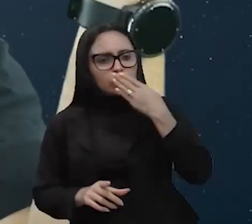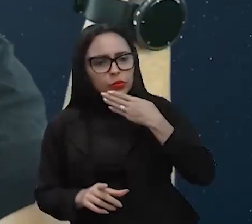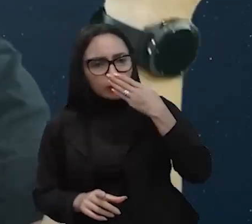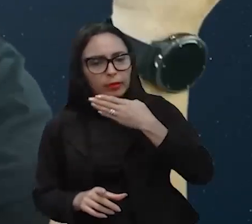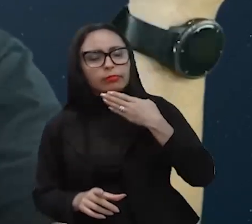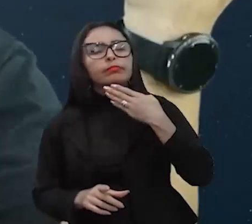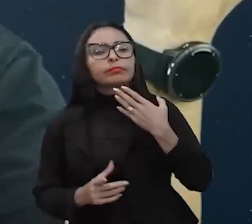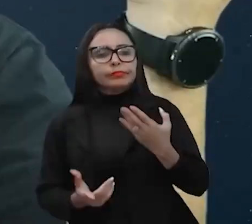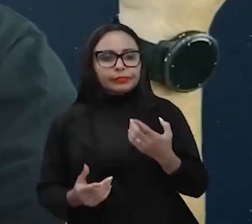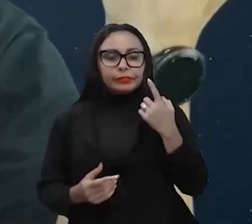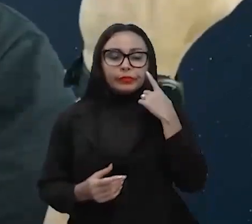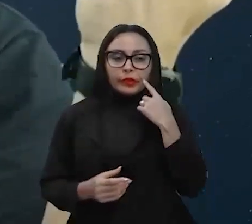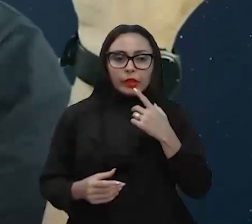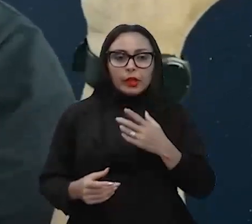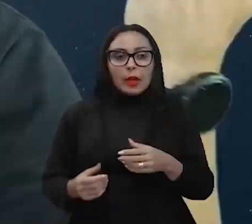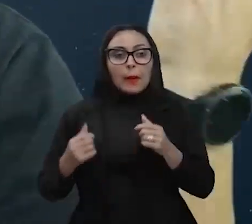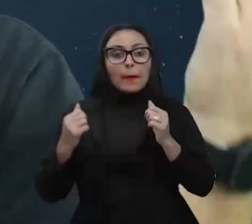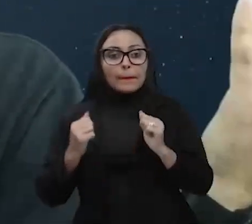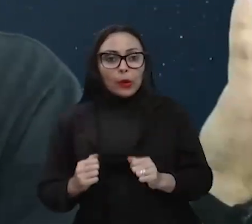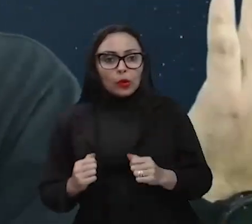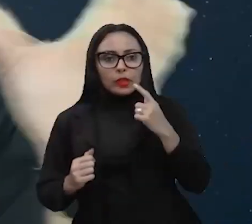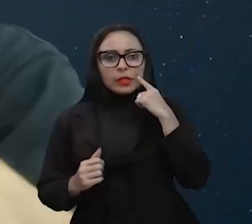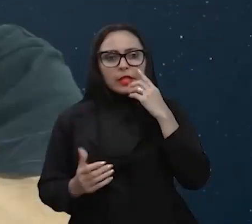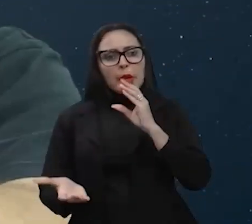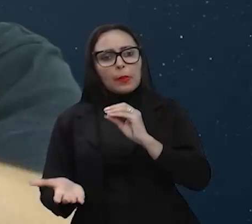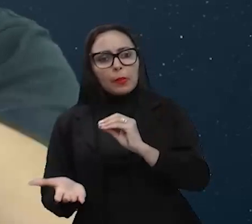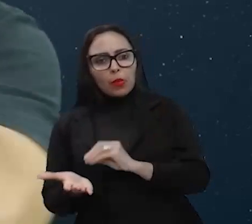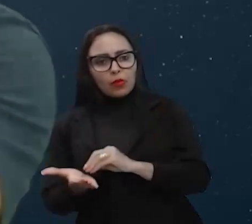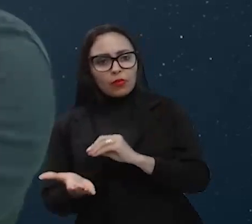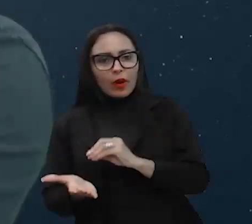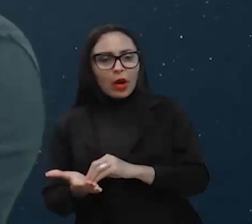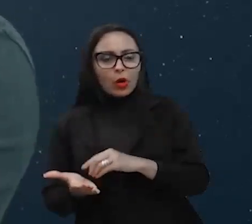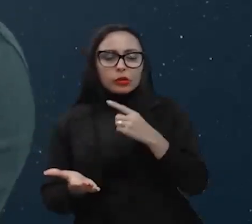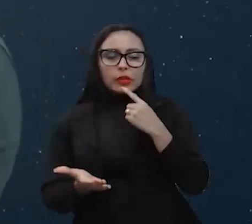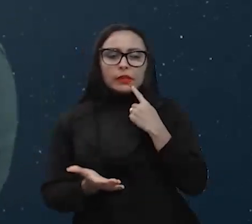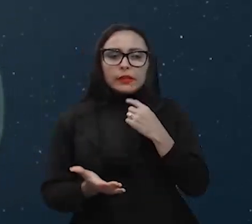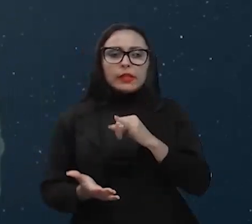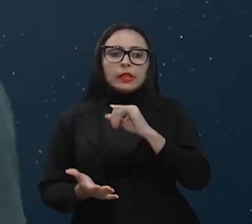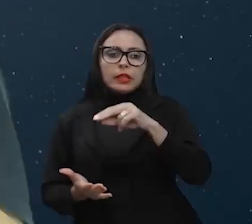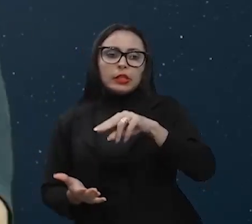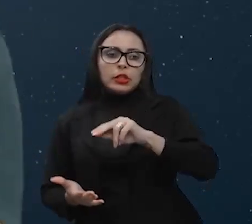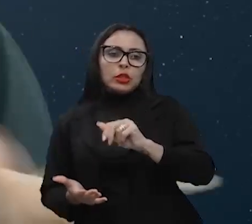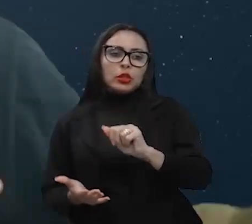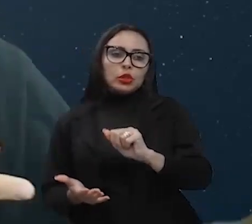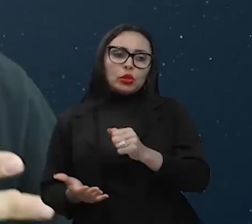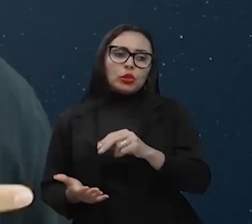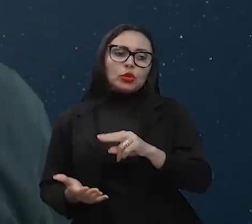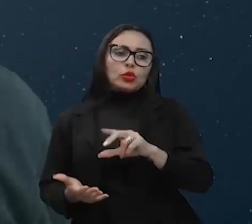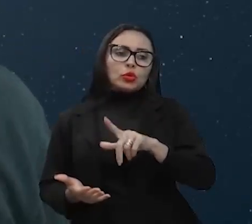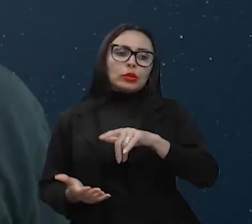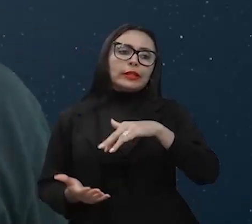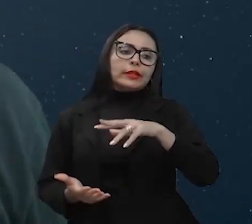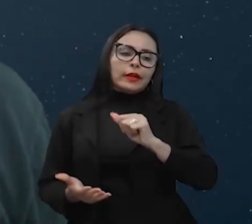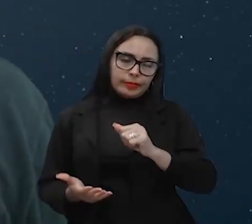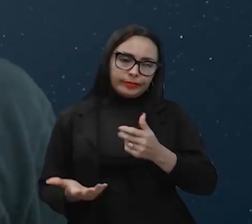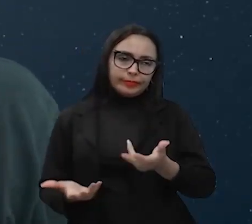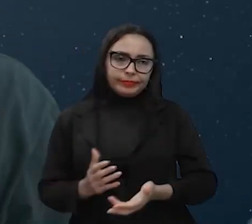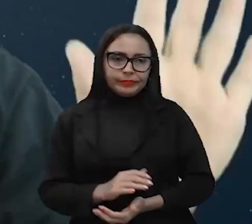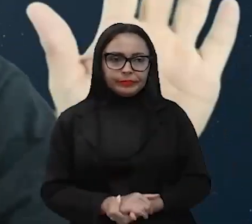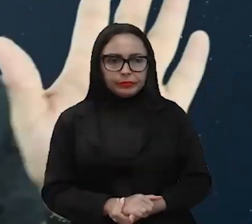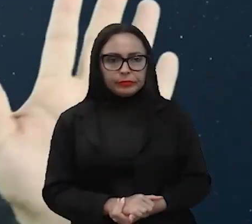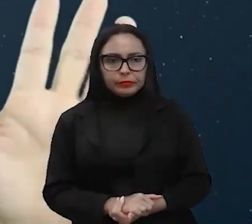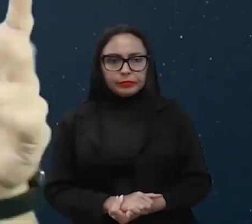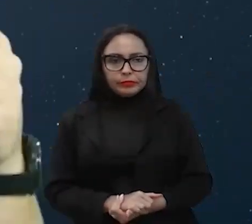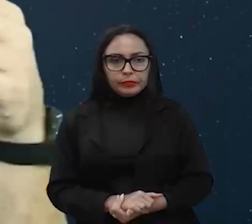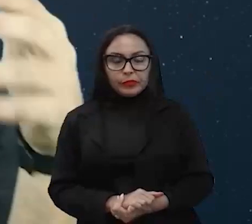de açúcar pode ser por falta de produção de insulina. Aí você vai tomar uma reposição de insulina para poder levar isso para a célula. Não esquece